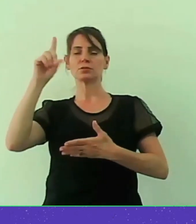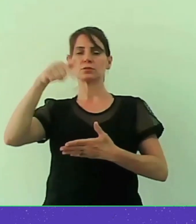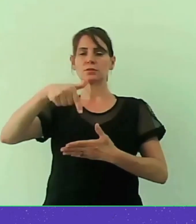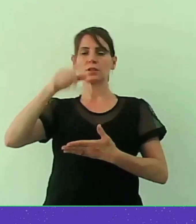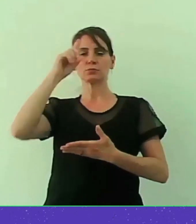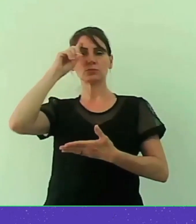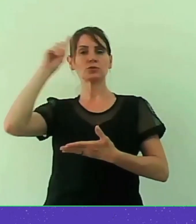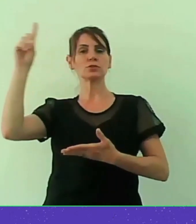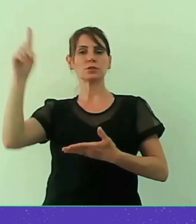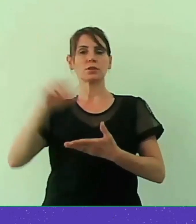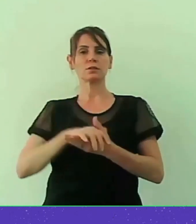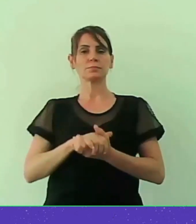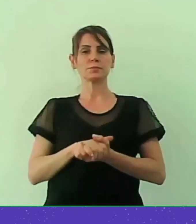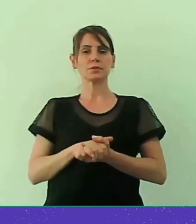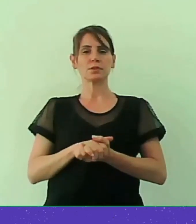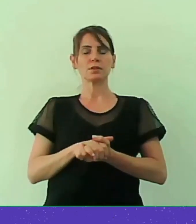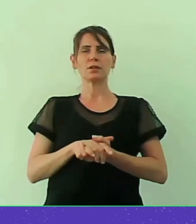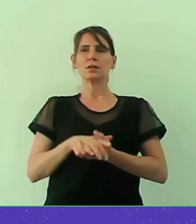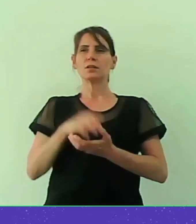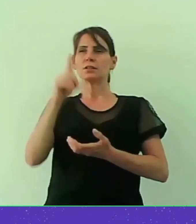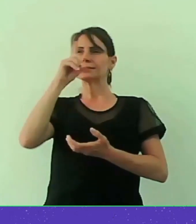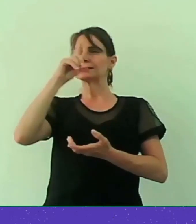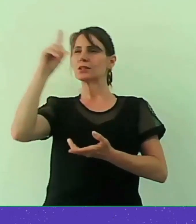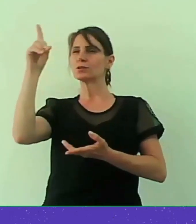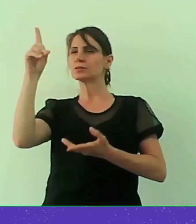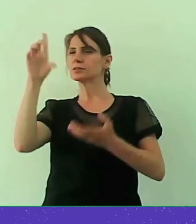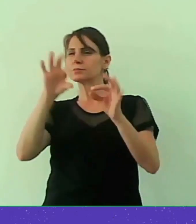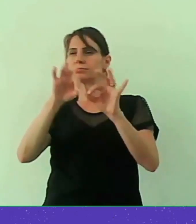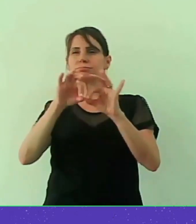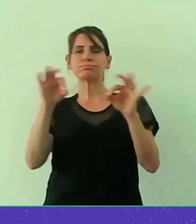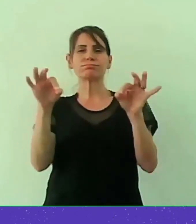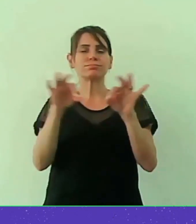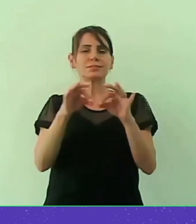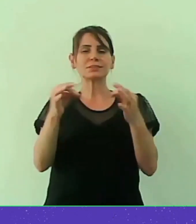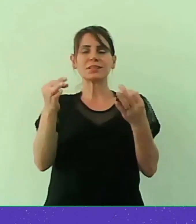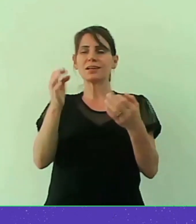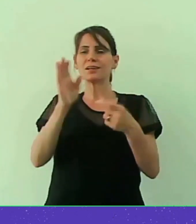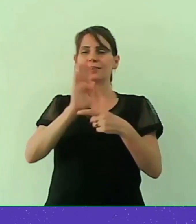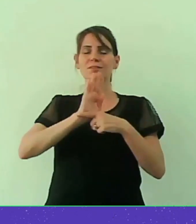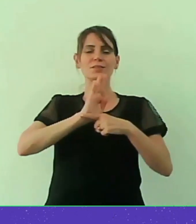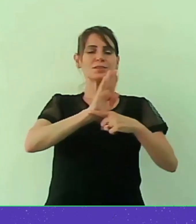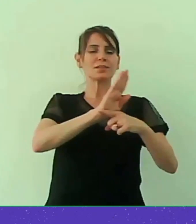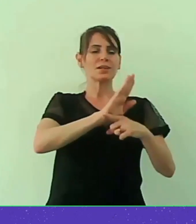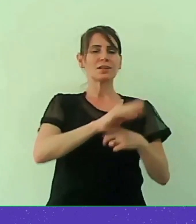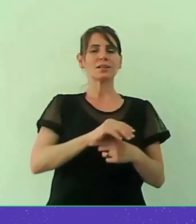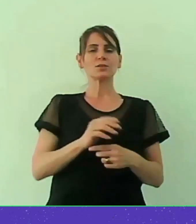E Deus simplesmente era o seu provedor em todas as coisas.